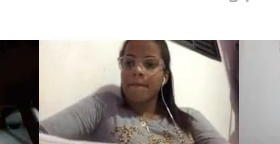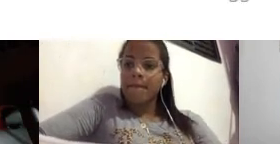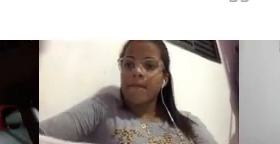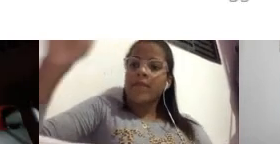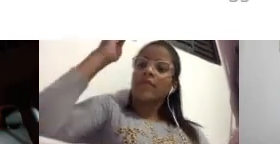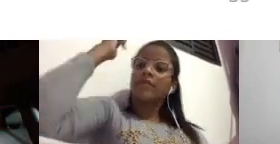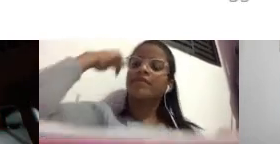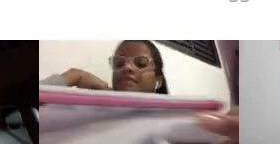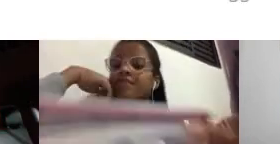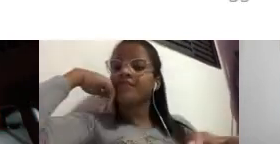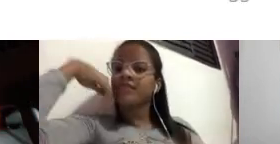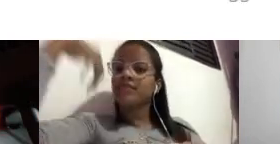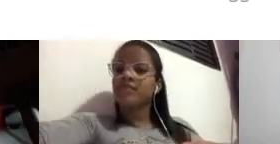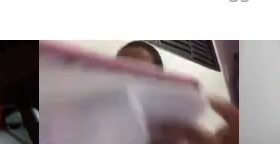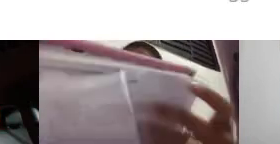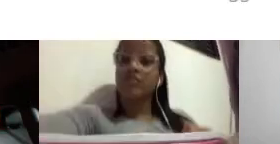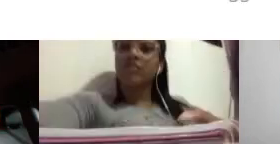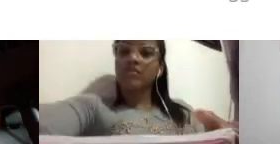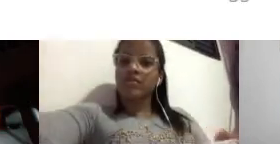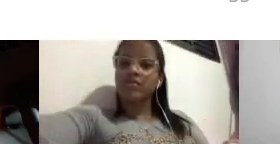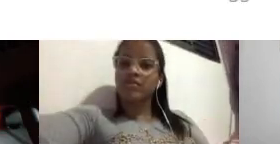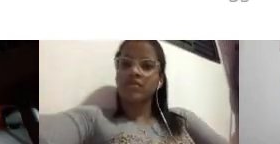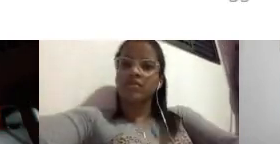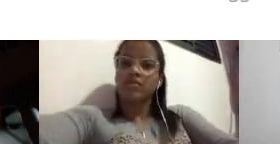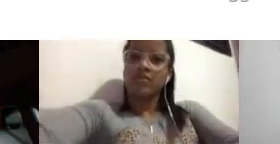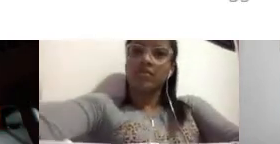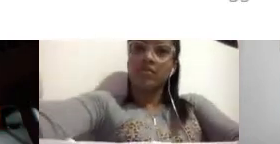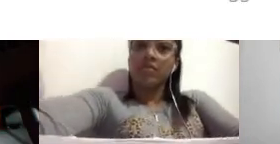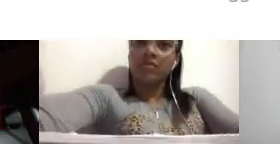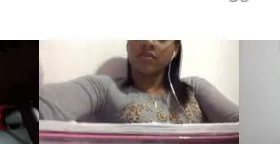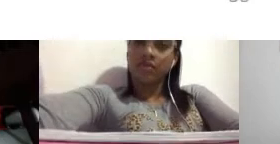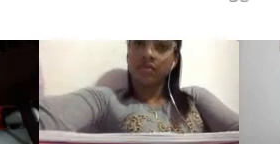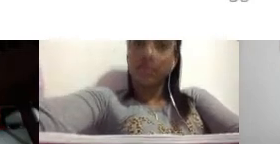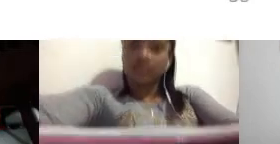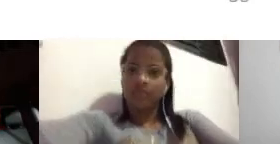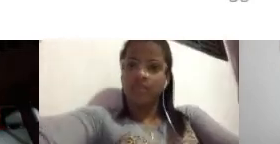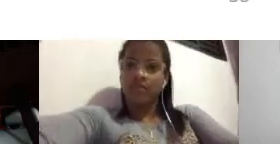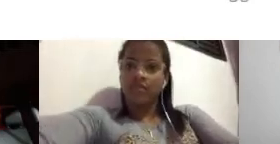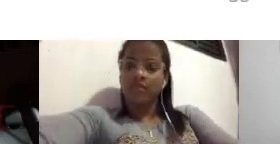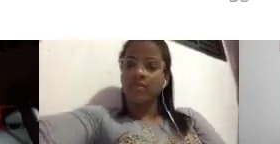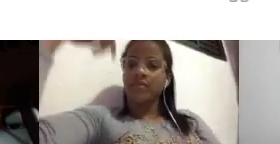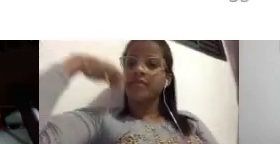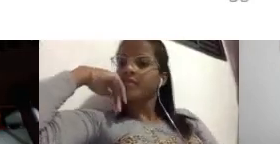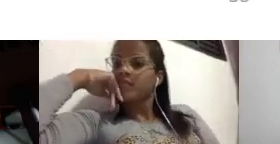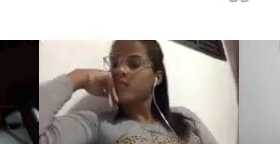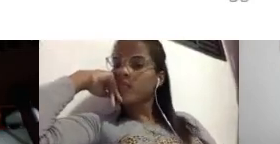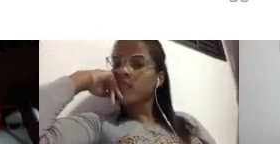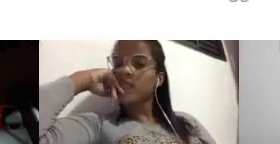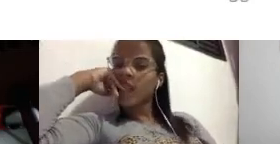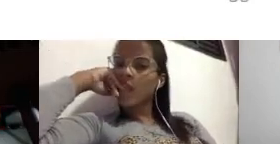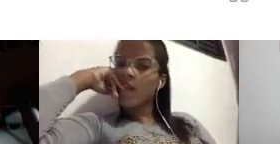hemorragia, tá? E no caso das